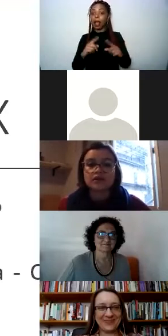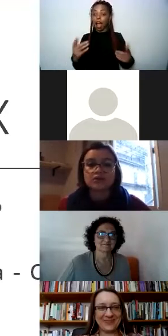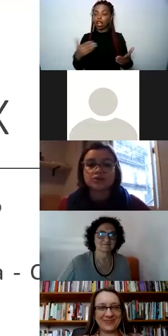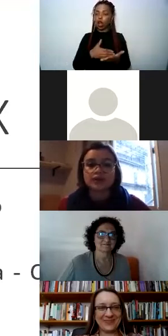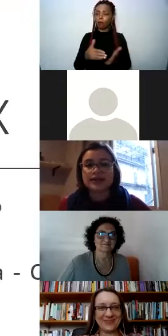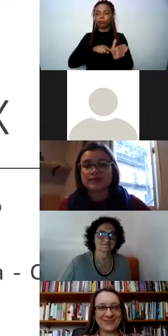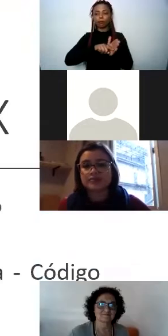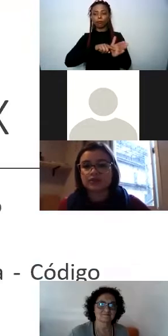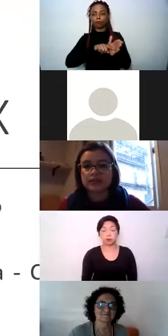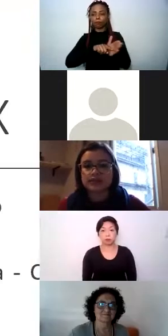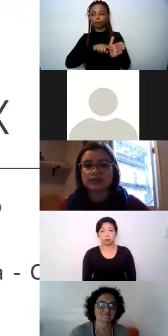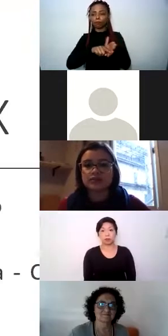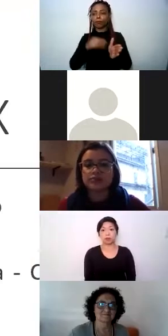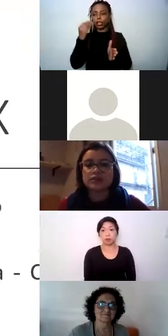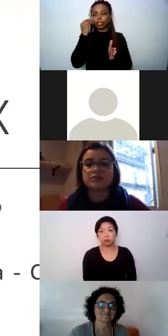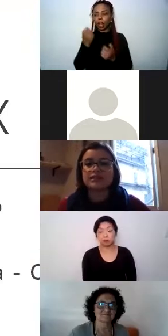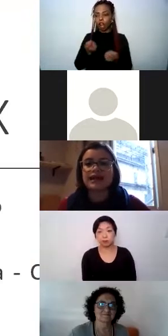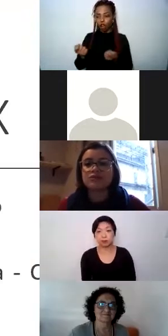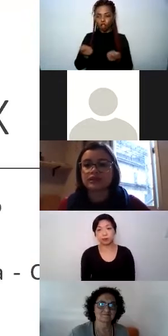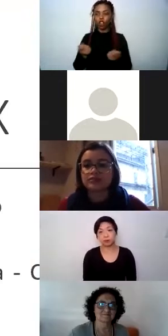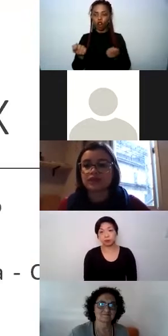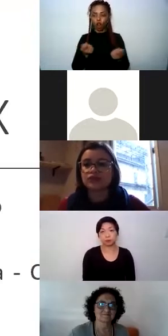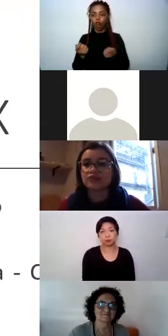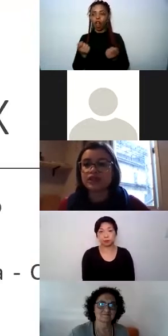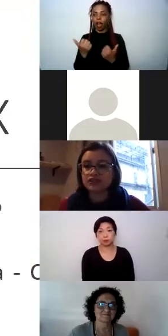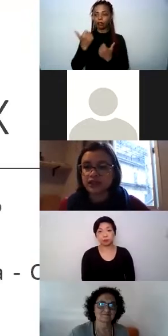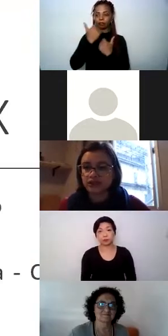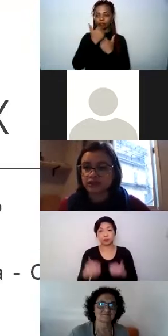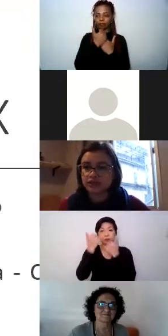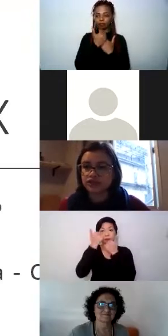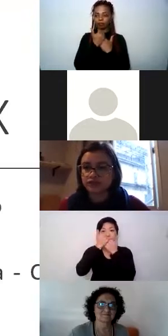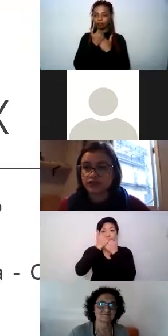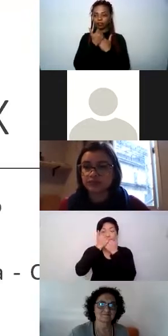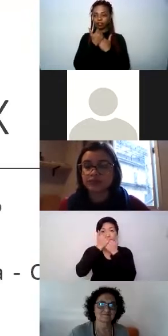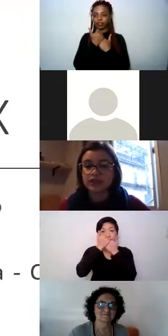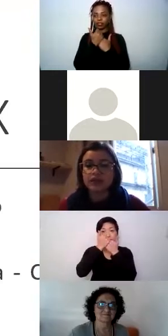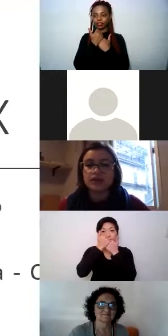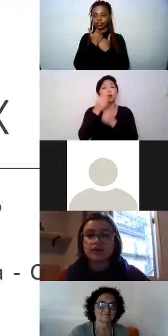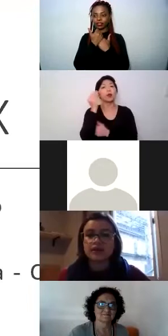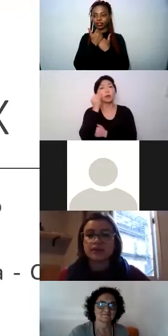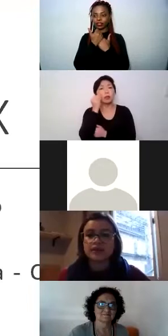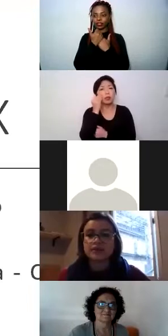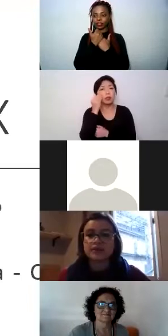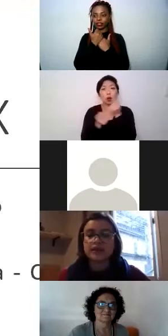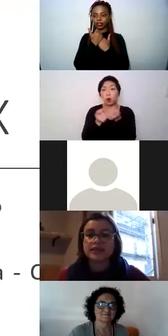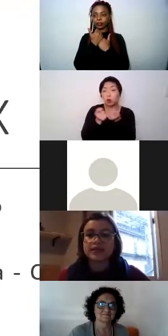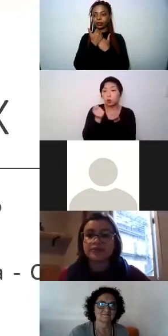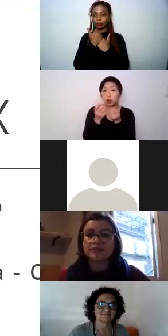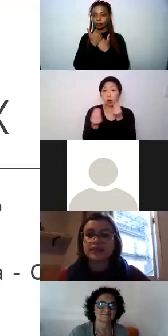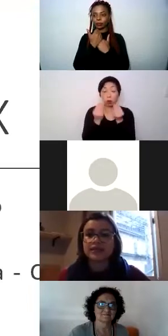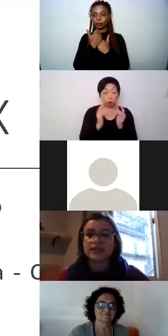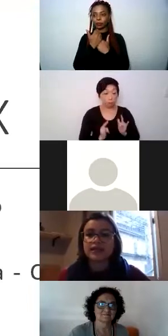controlar essa especulação e possibilitar um crescimento vertical desse edifício, se